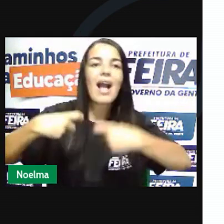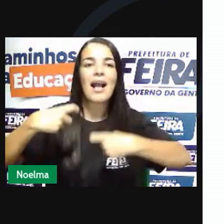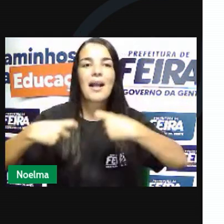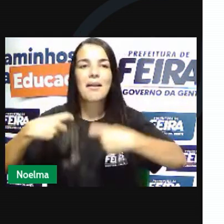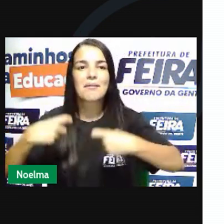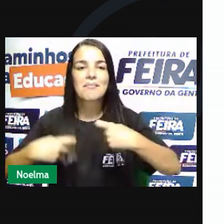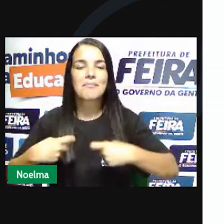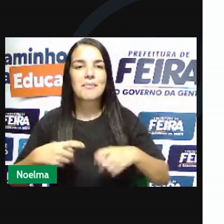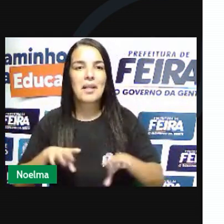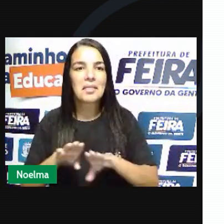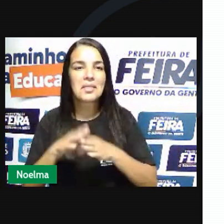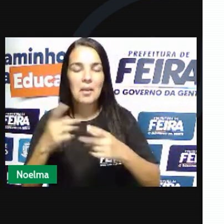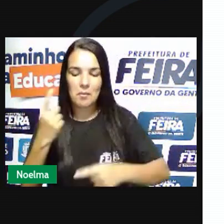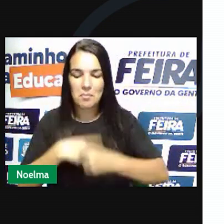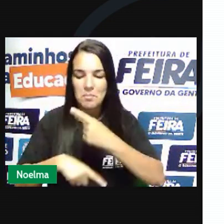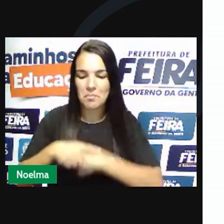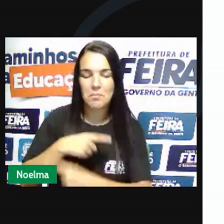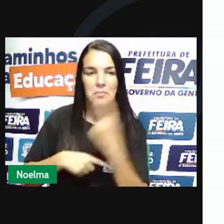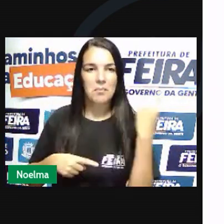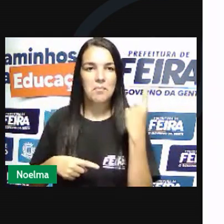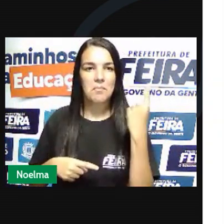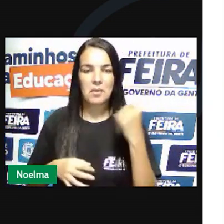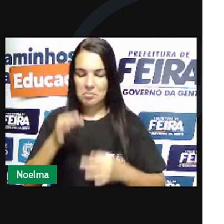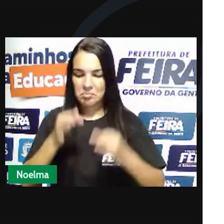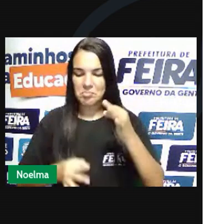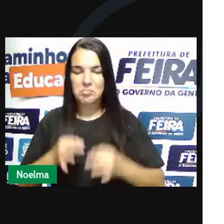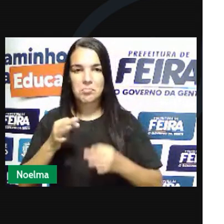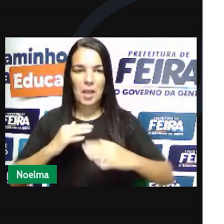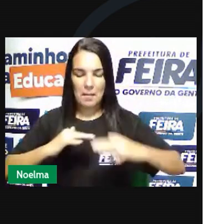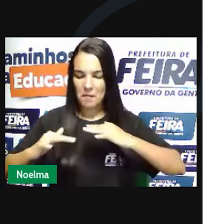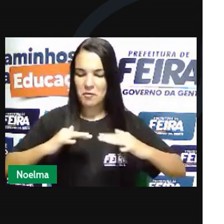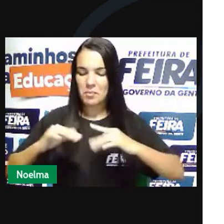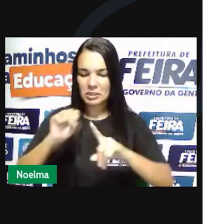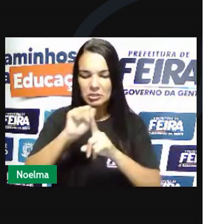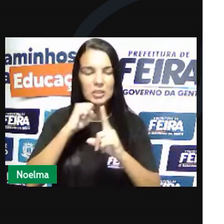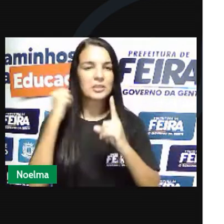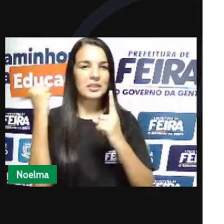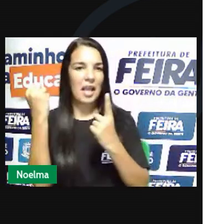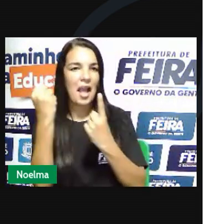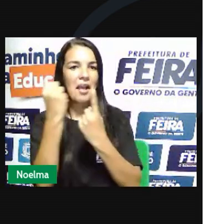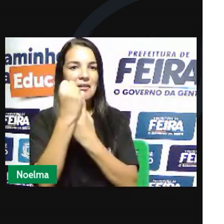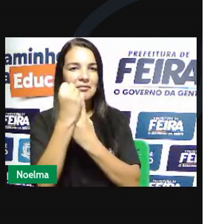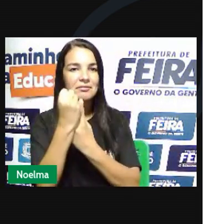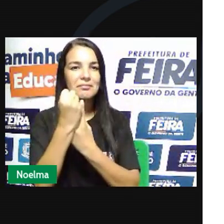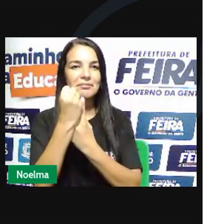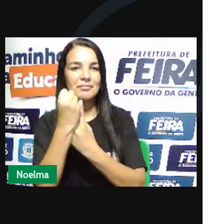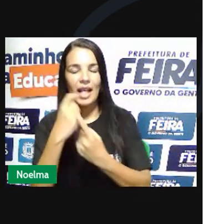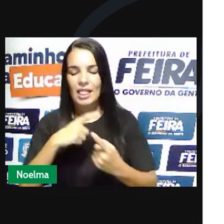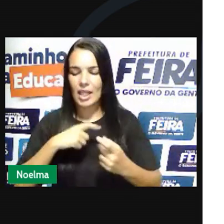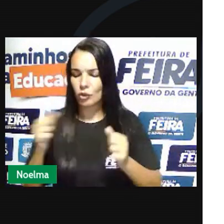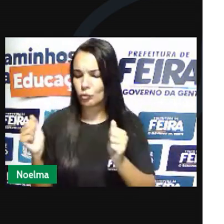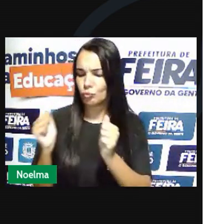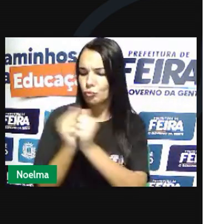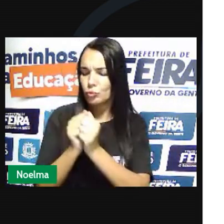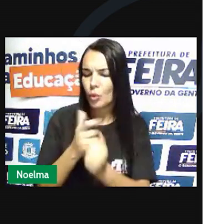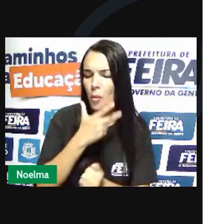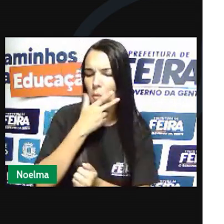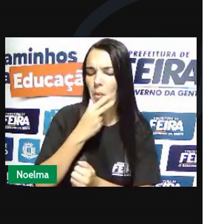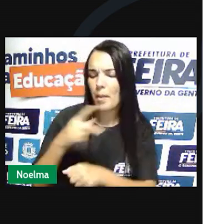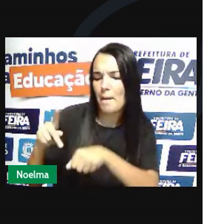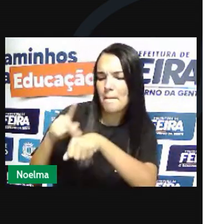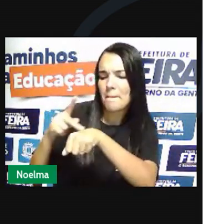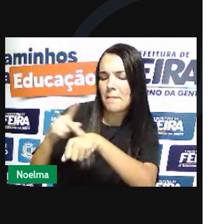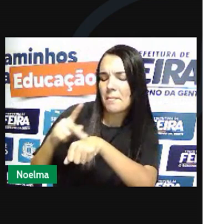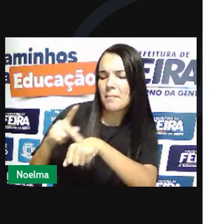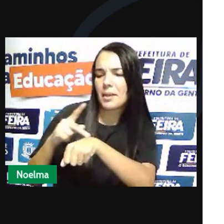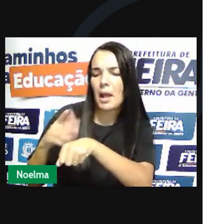Argolinhas, foi a revolta dos búzios, movimento social que juntou negros e brancos, pobres e